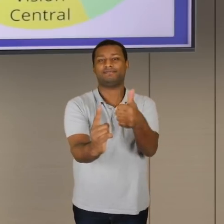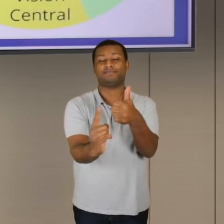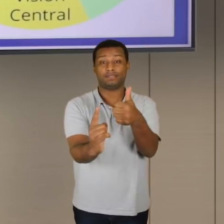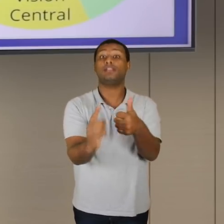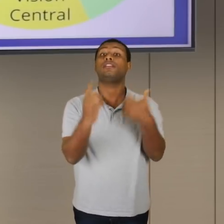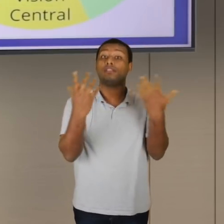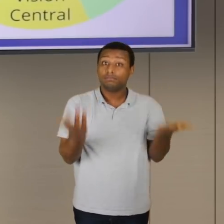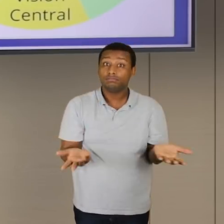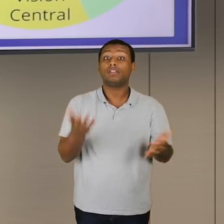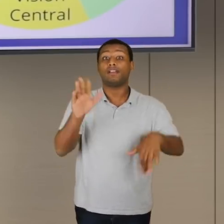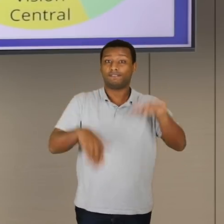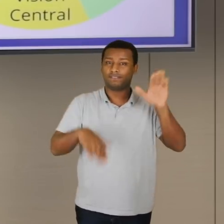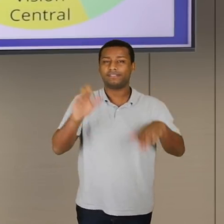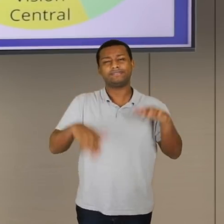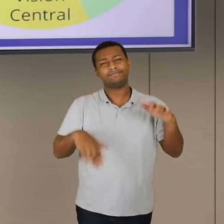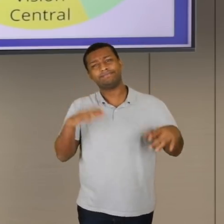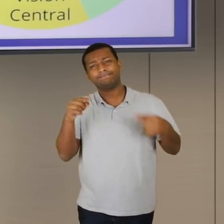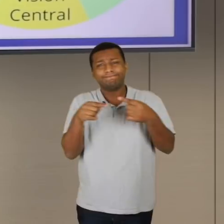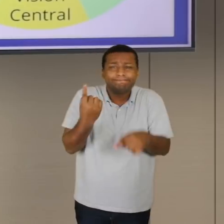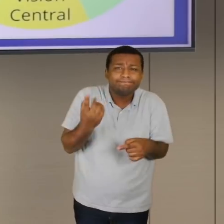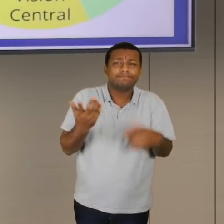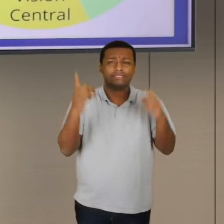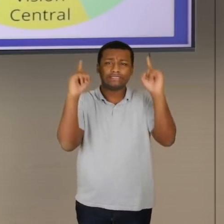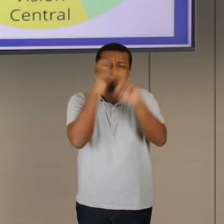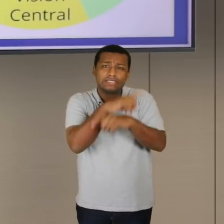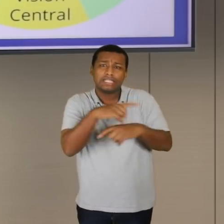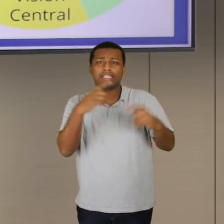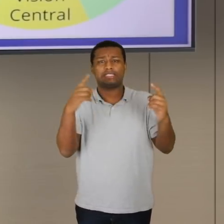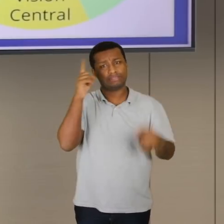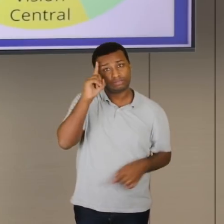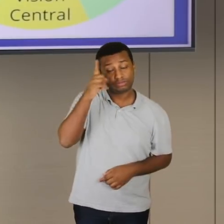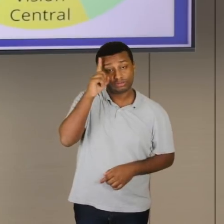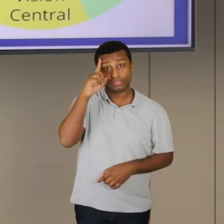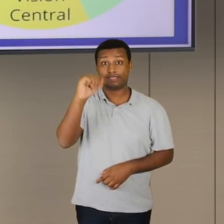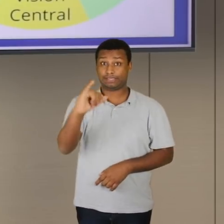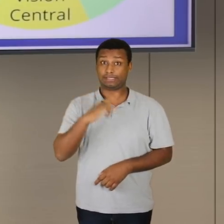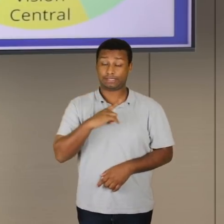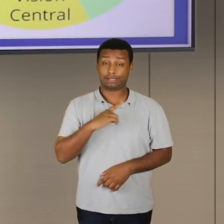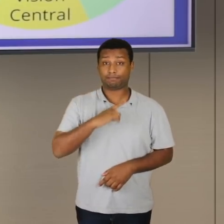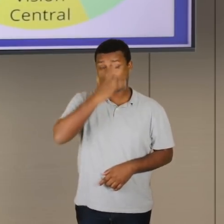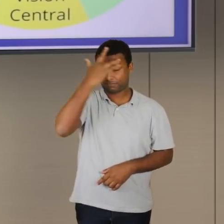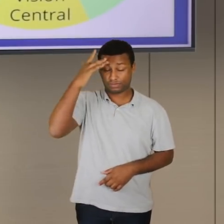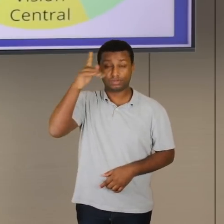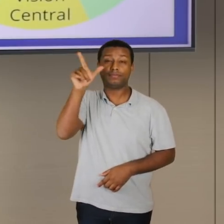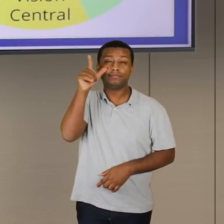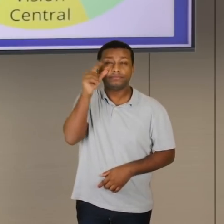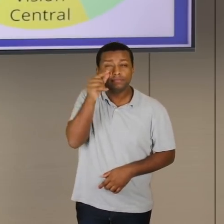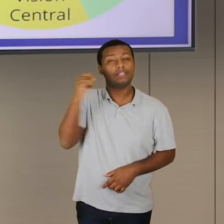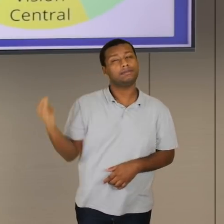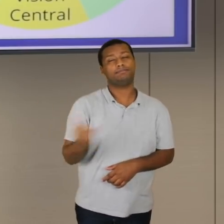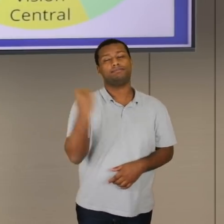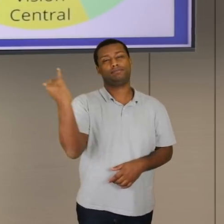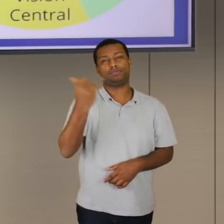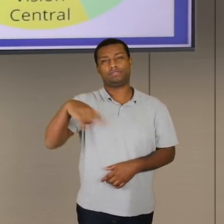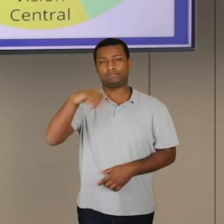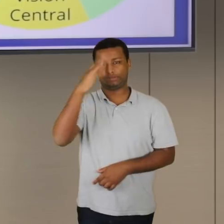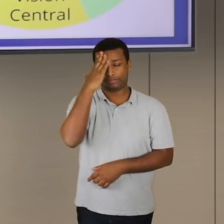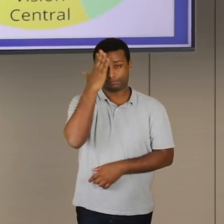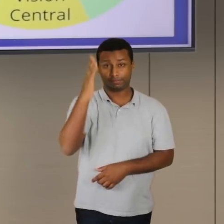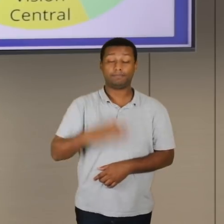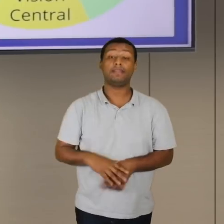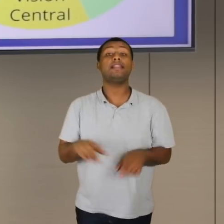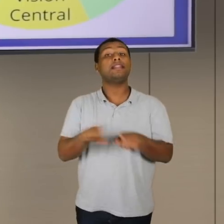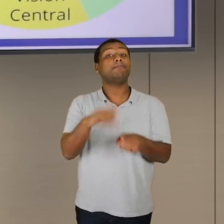o ambiente não é conhecido. Então, para proteger a criança e para dar a ela essa autonomia, esse direito de estar